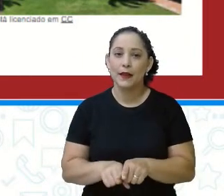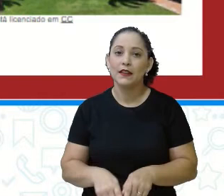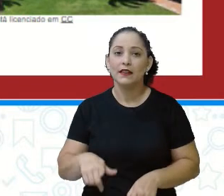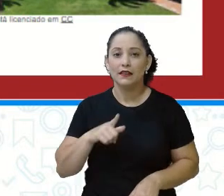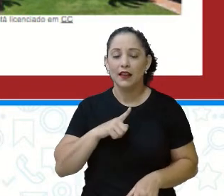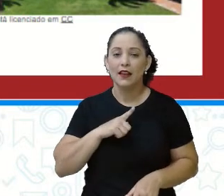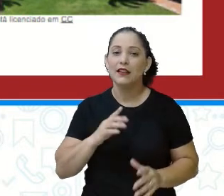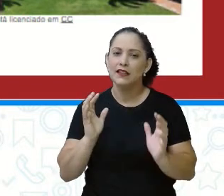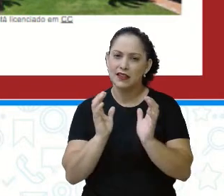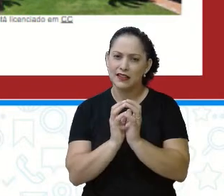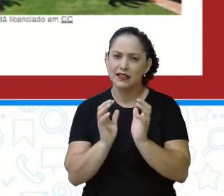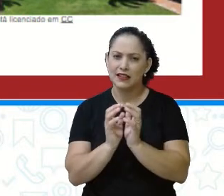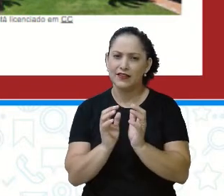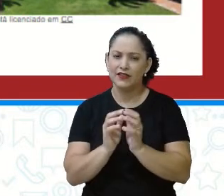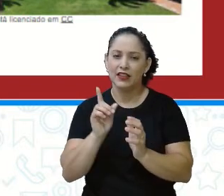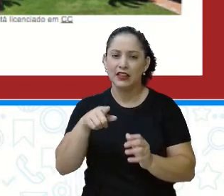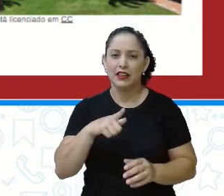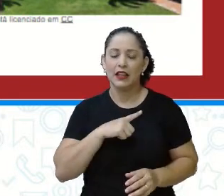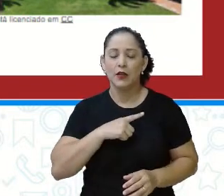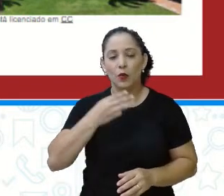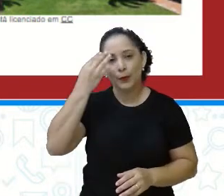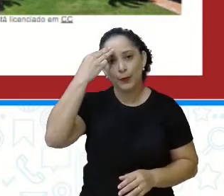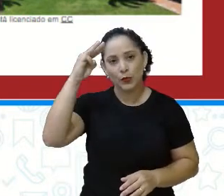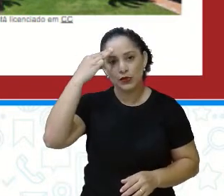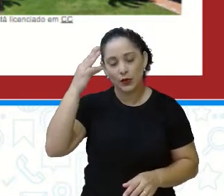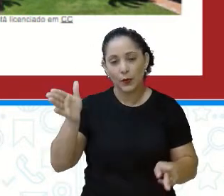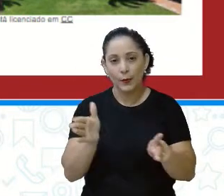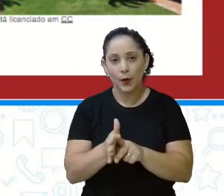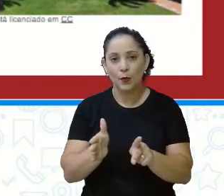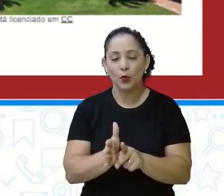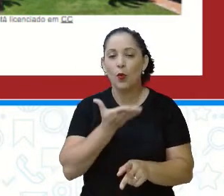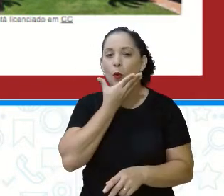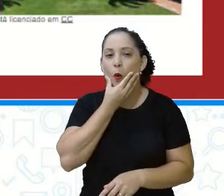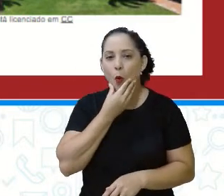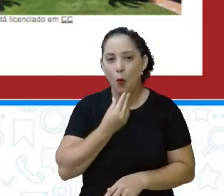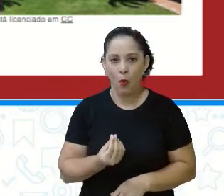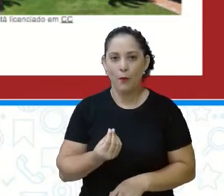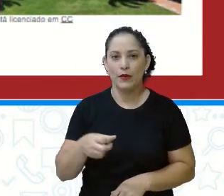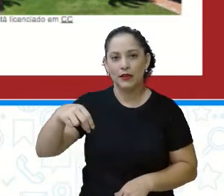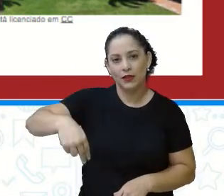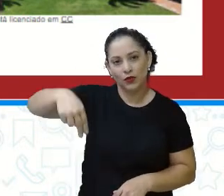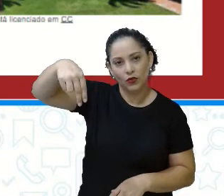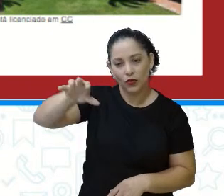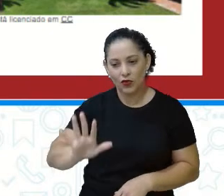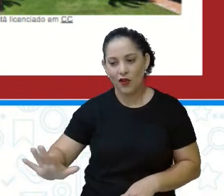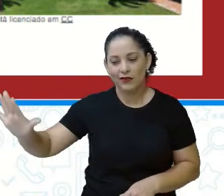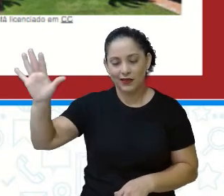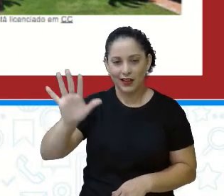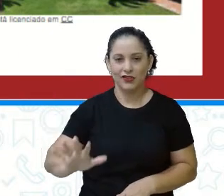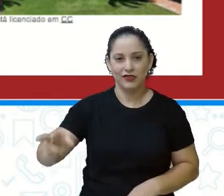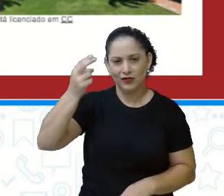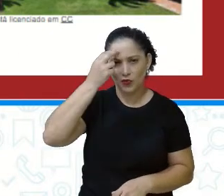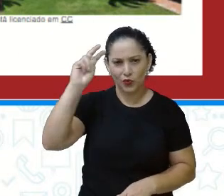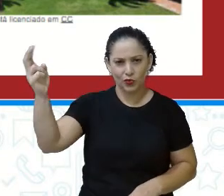o Museu do Homem do Nordeste, que também fala sobre essa cultura nordestina, além